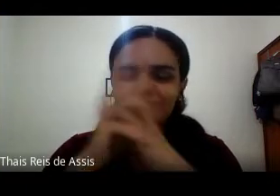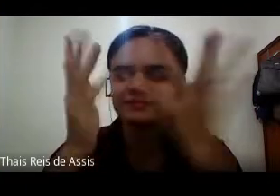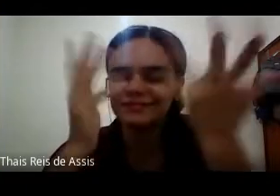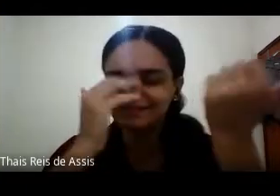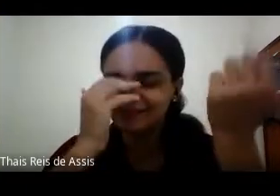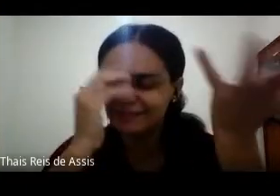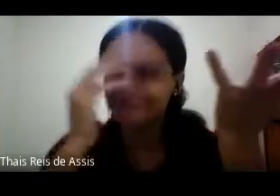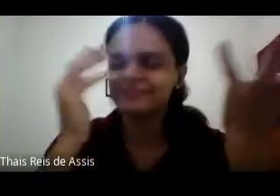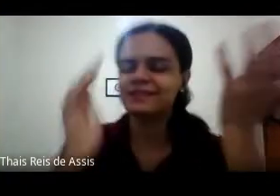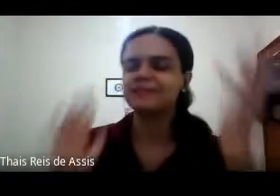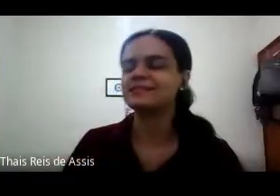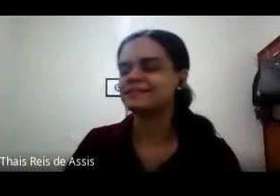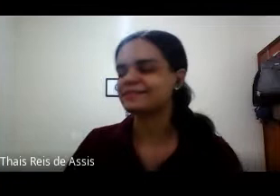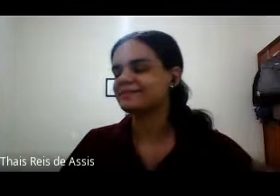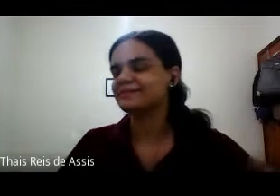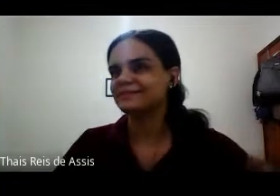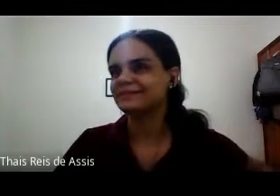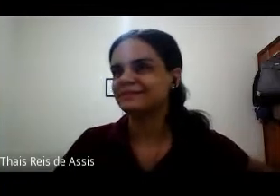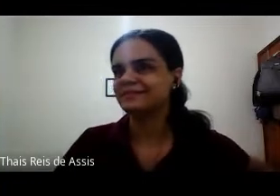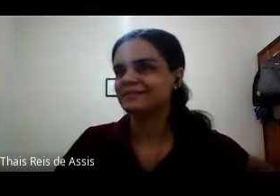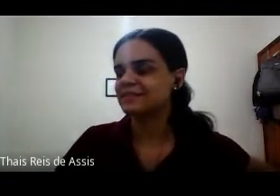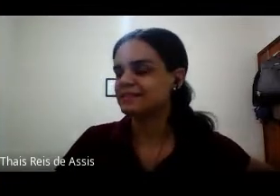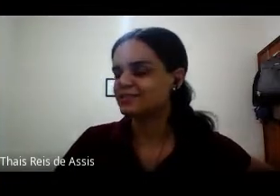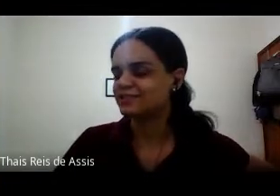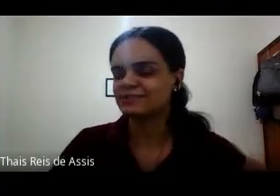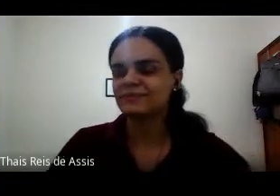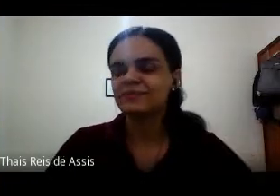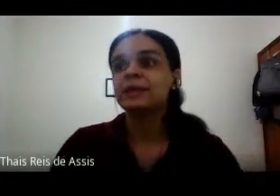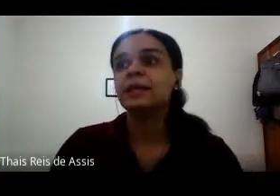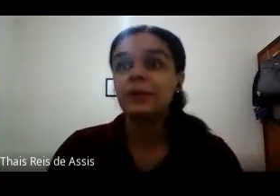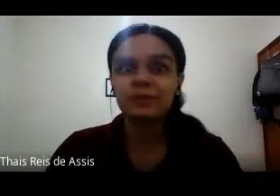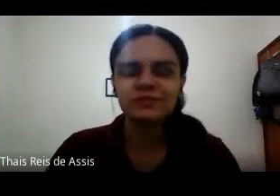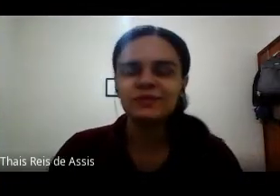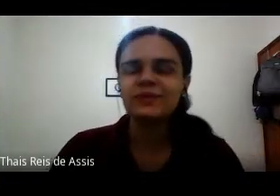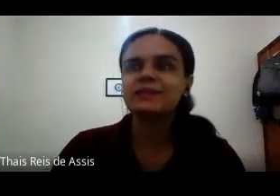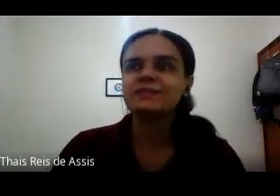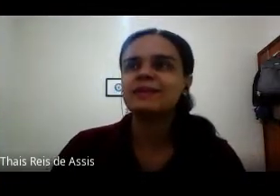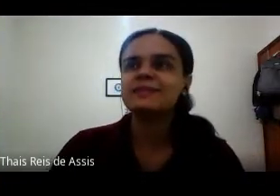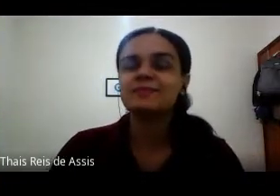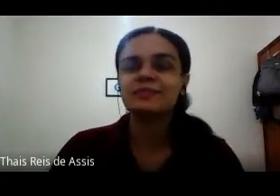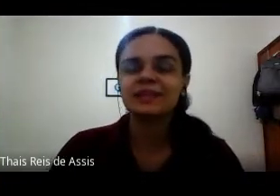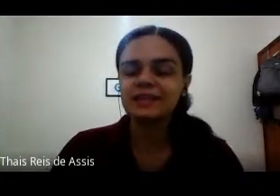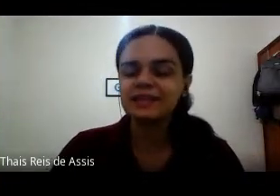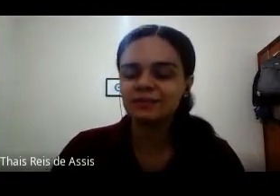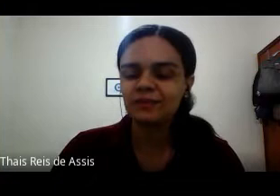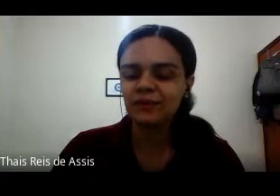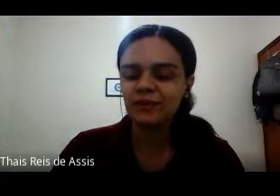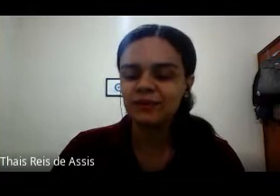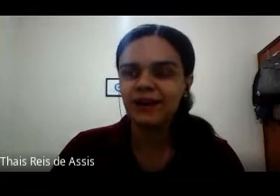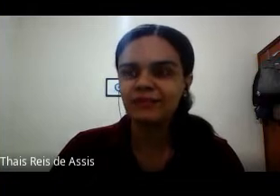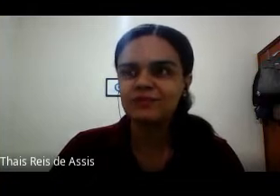época. Imagina. 6 anos. 6, 7 anos. Eu comprei o vestido no AliExpress e era muito engraçado,